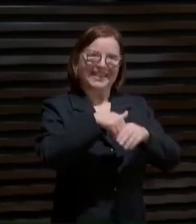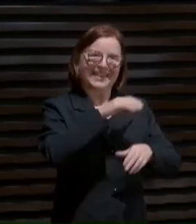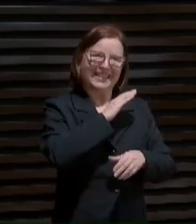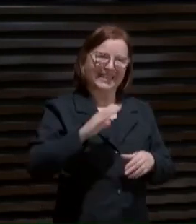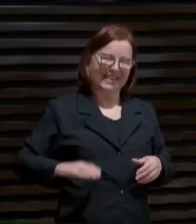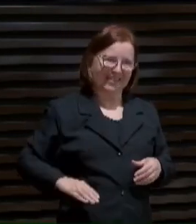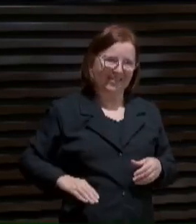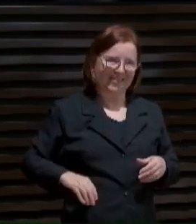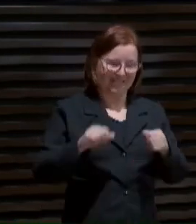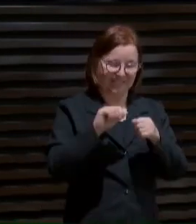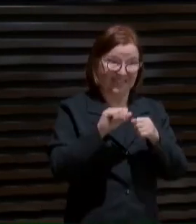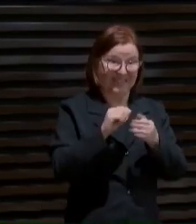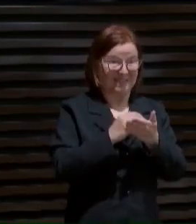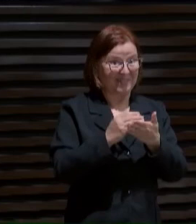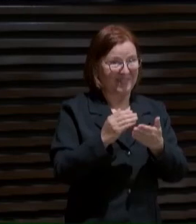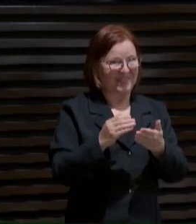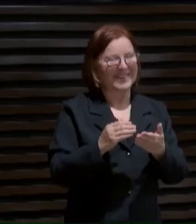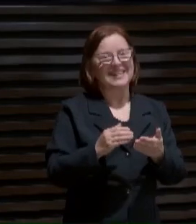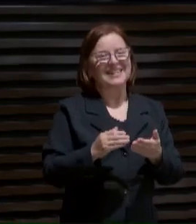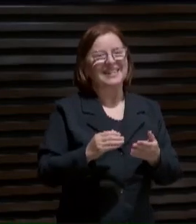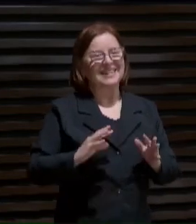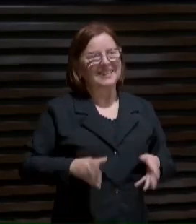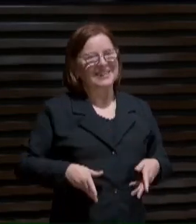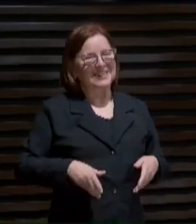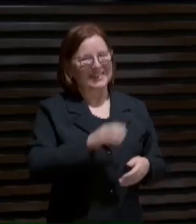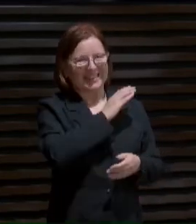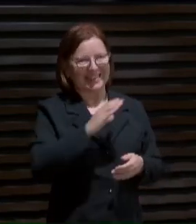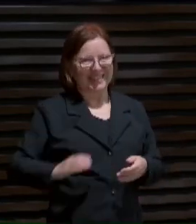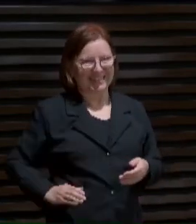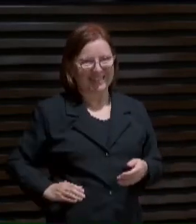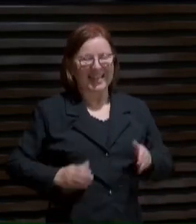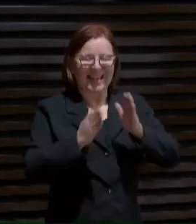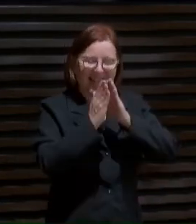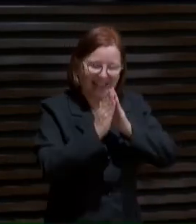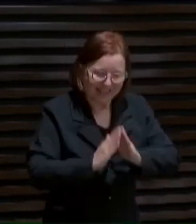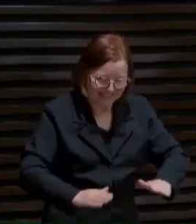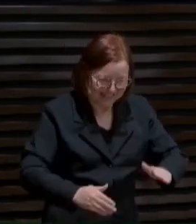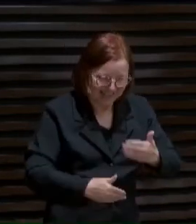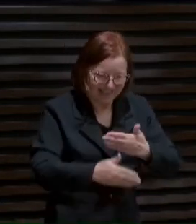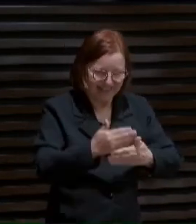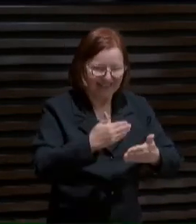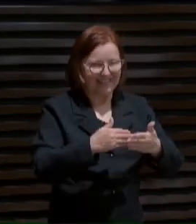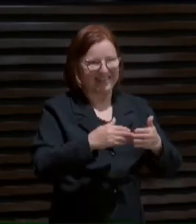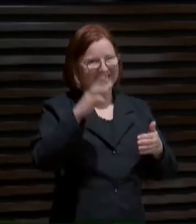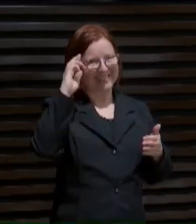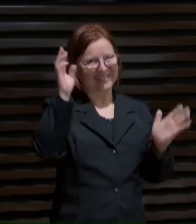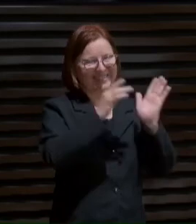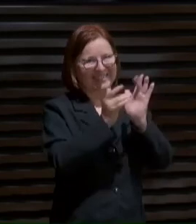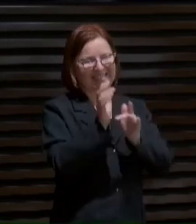façamos parte do corpo de Cristo o adoremos por meio do Senhor Jesus Cristo Em Espírito Em Verdade